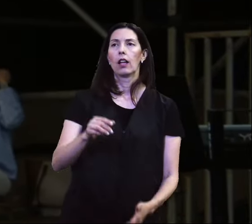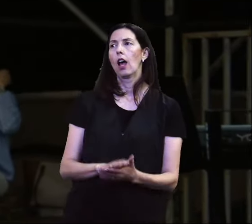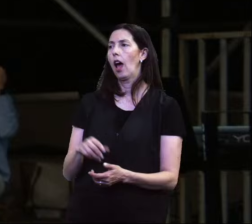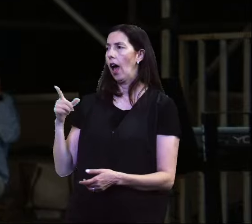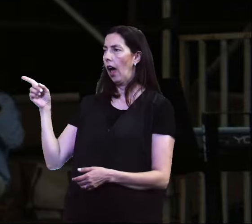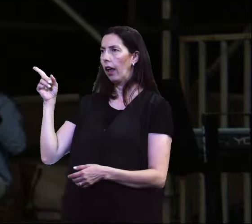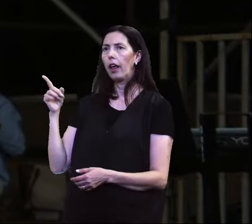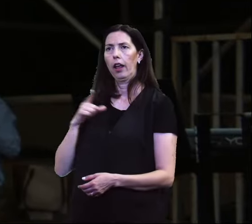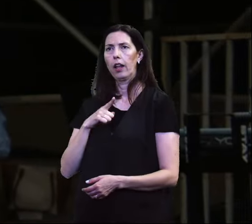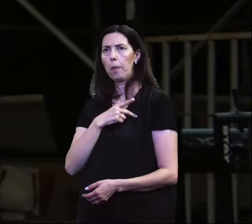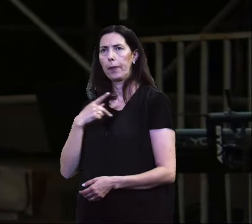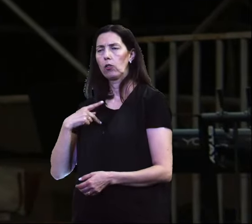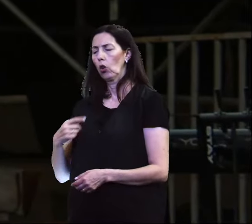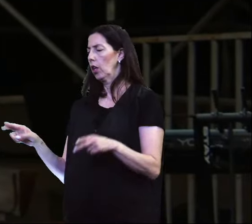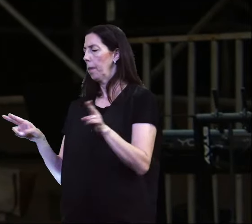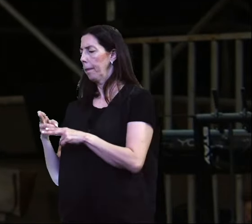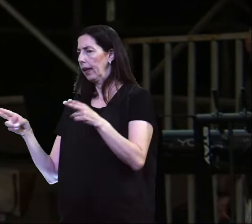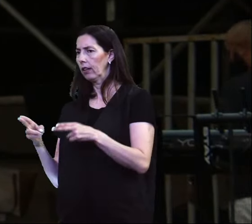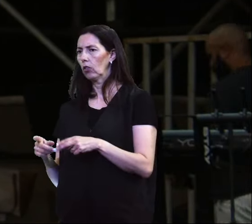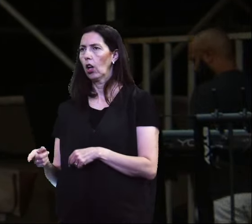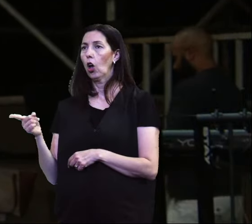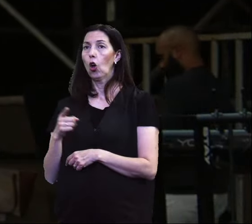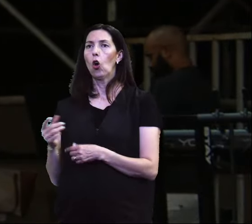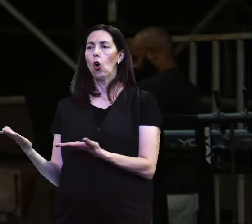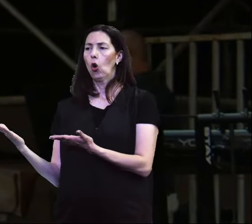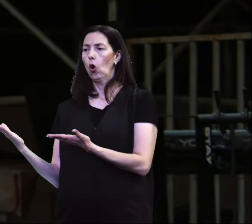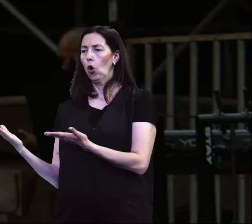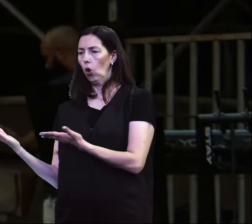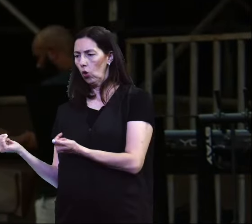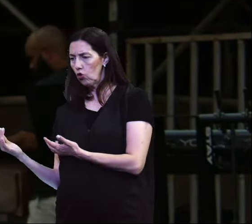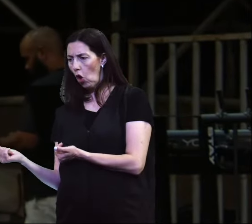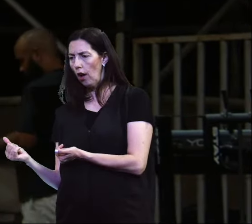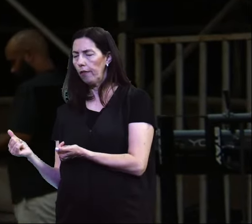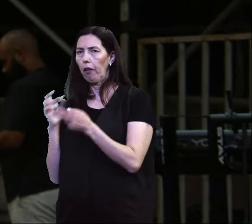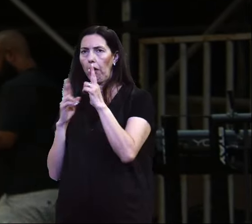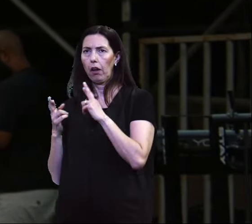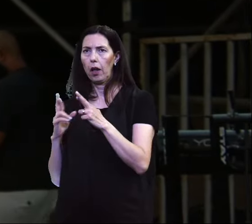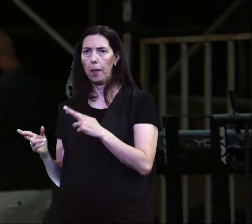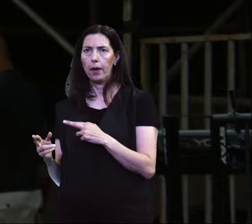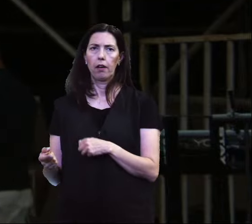feliz. Quando não toca um hino, os mais novos criticam ele. A gente tem que orar pelo Ragner.